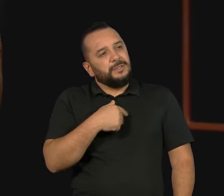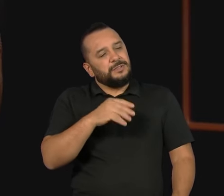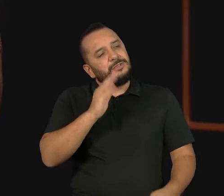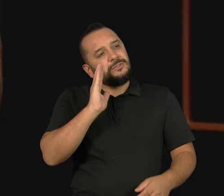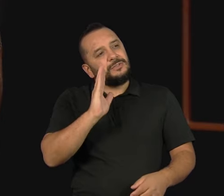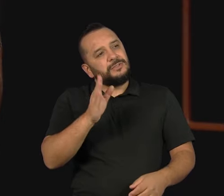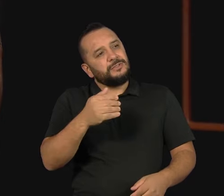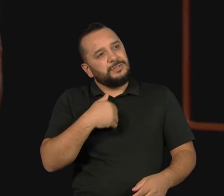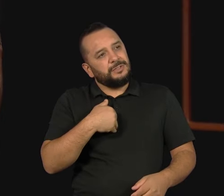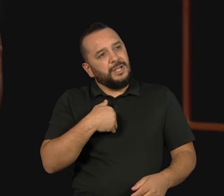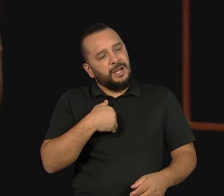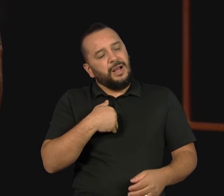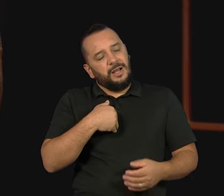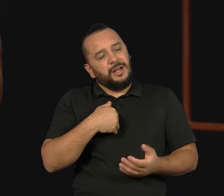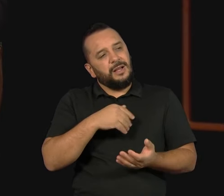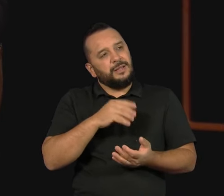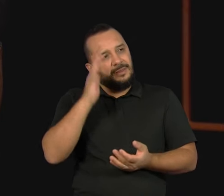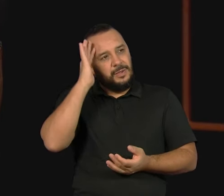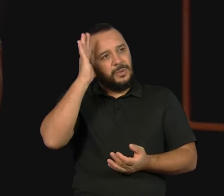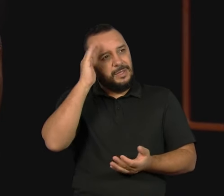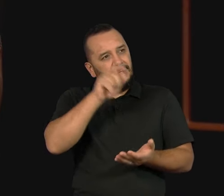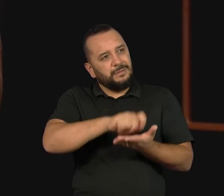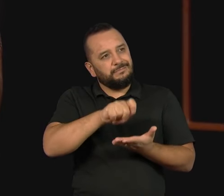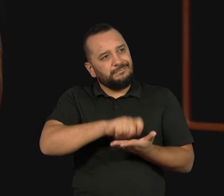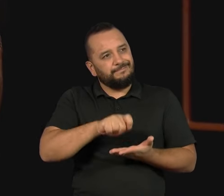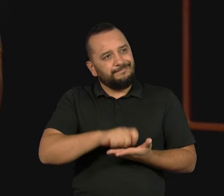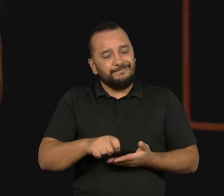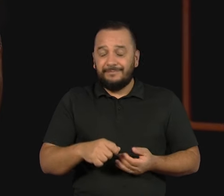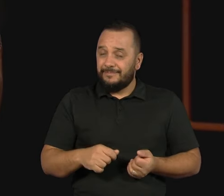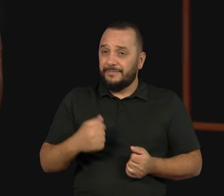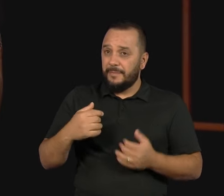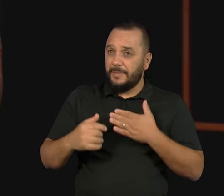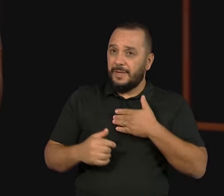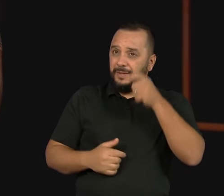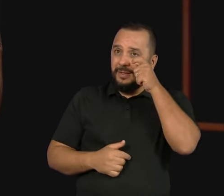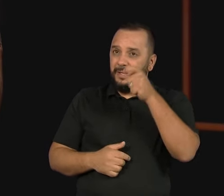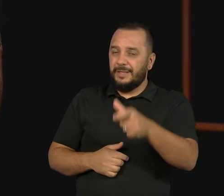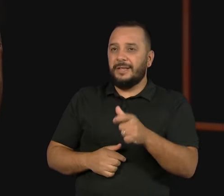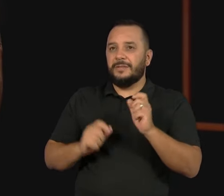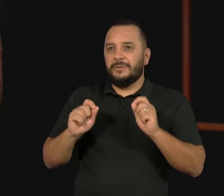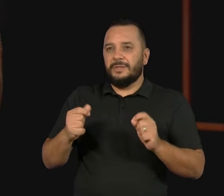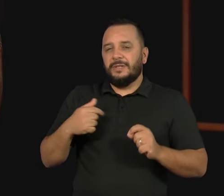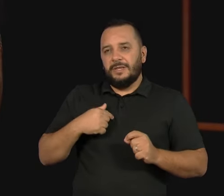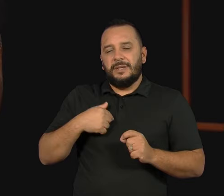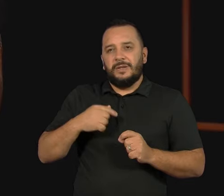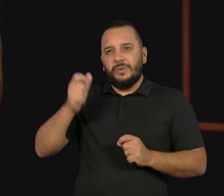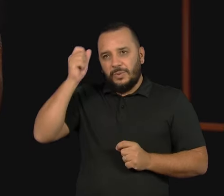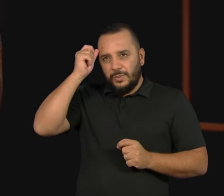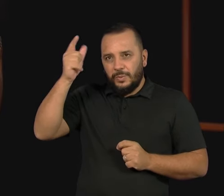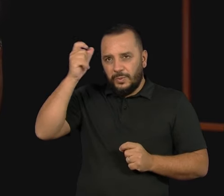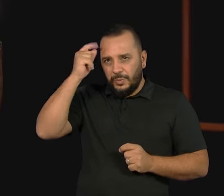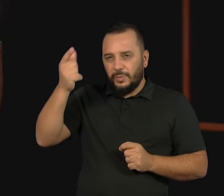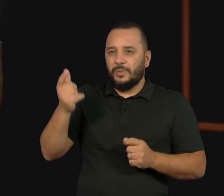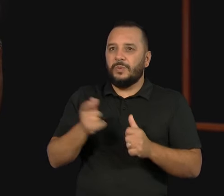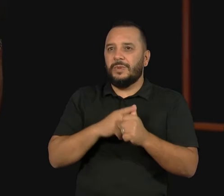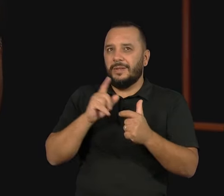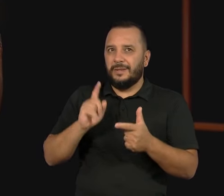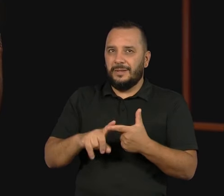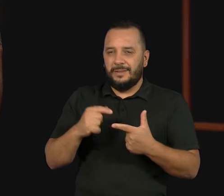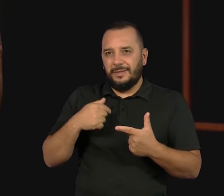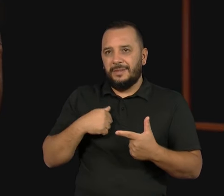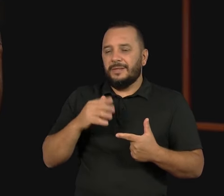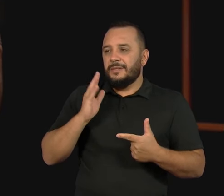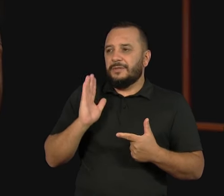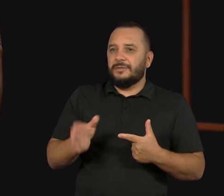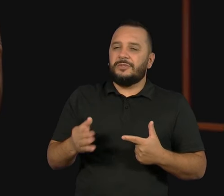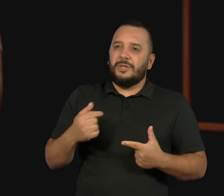Brasil, sobre como o Brasil se constituiu, sobre esse encontro de culturas, esse caldeirão que é o Brasil, esse país